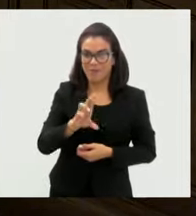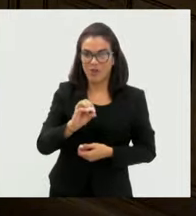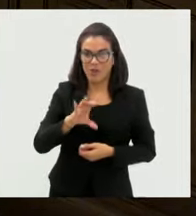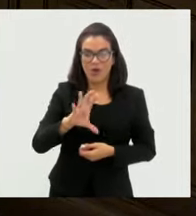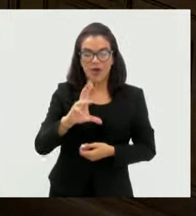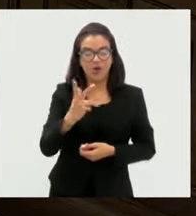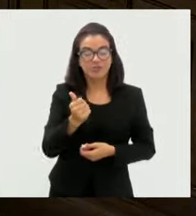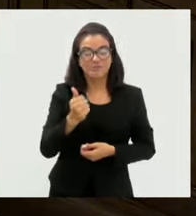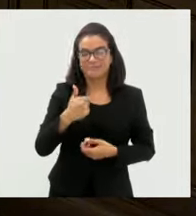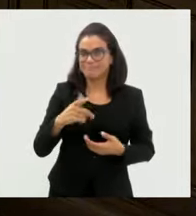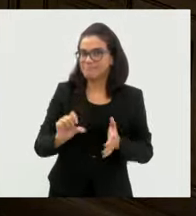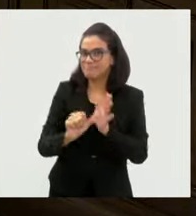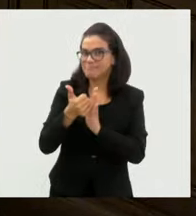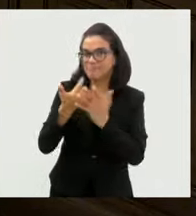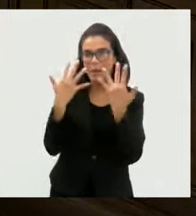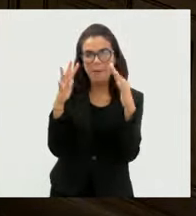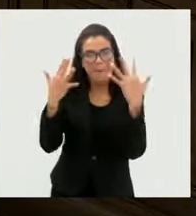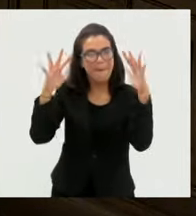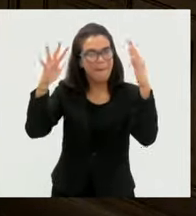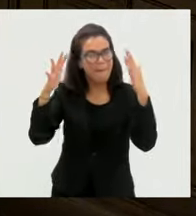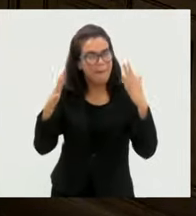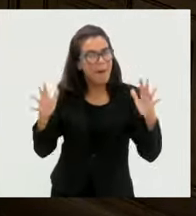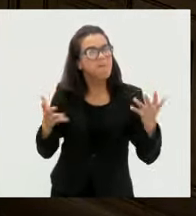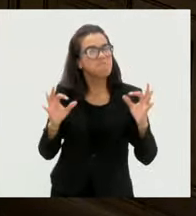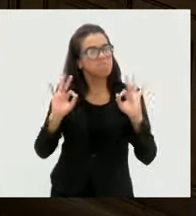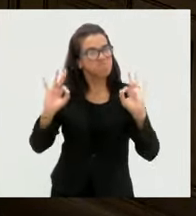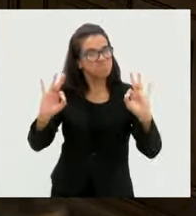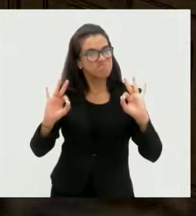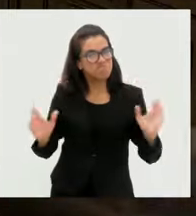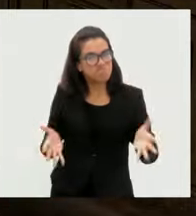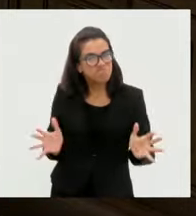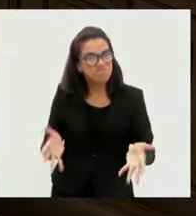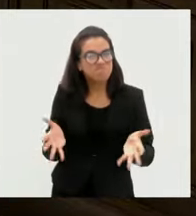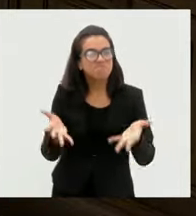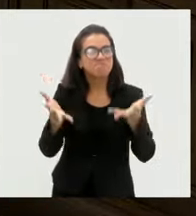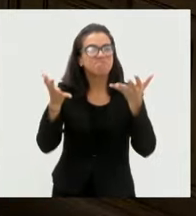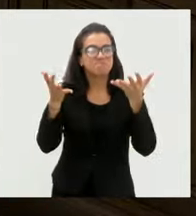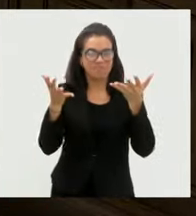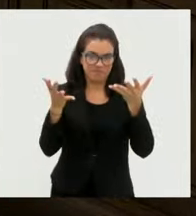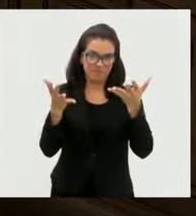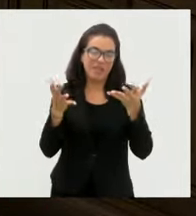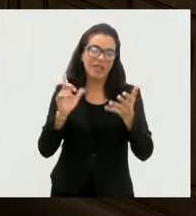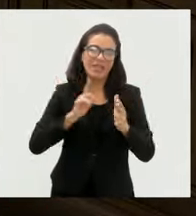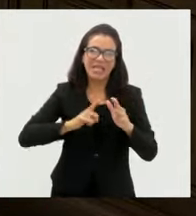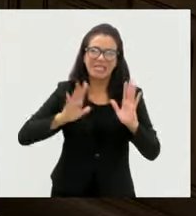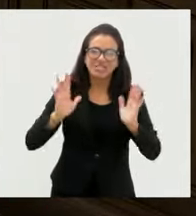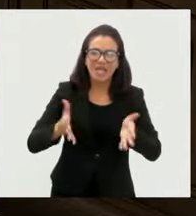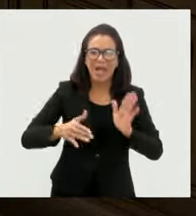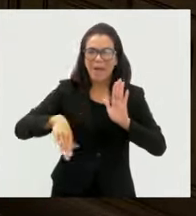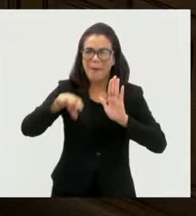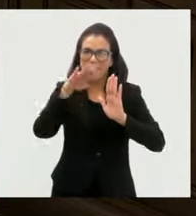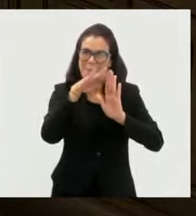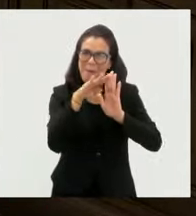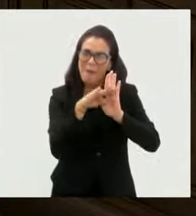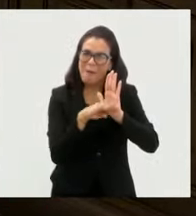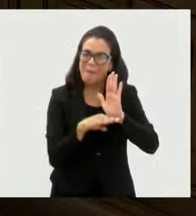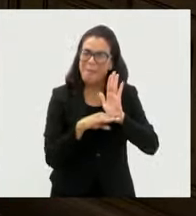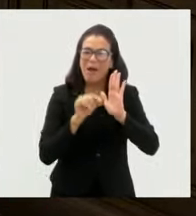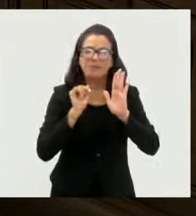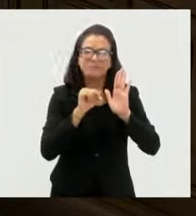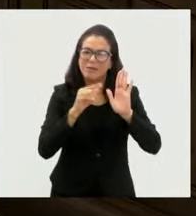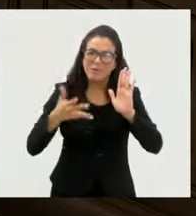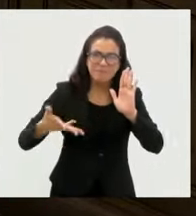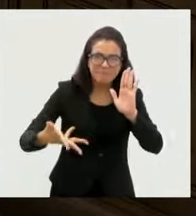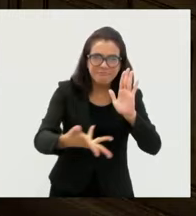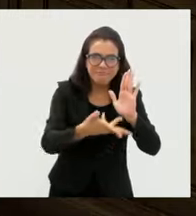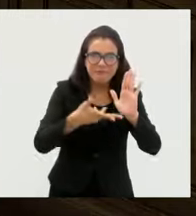aqui o deputado Carlos Mink pela sua iniciativa. Ele que tem pautado no seu mandato sempre um apreço e